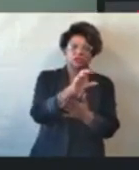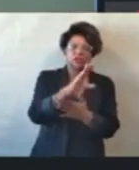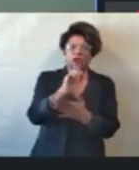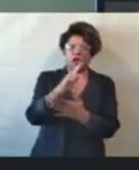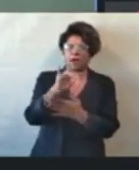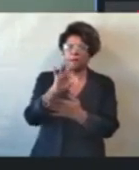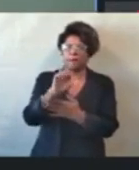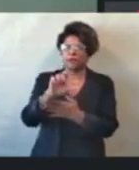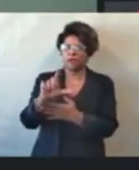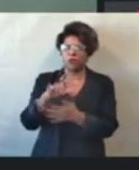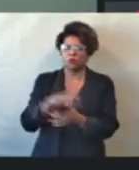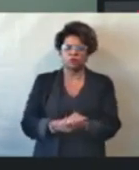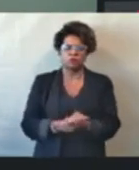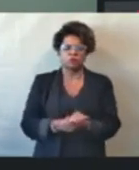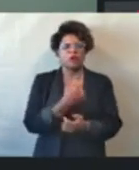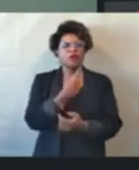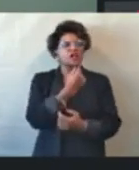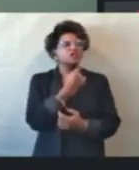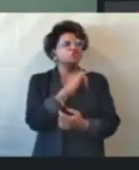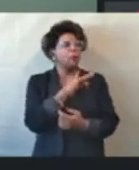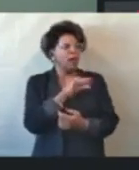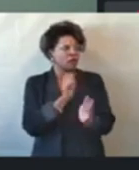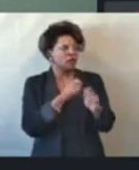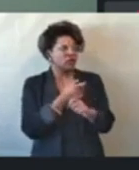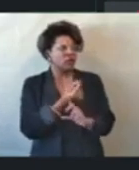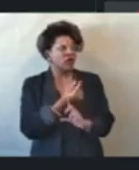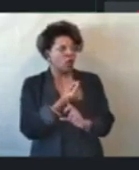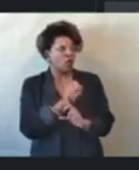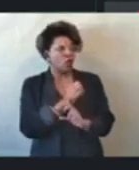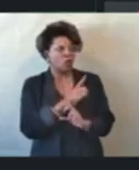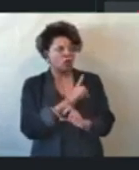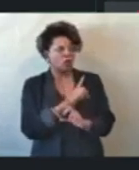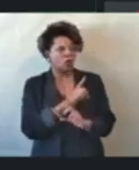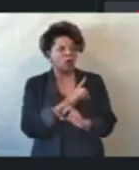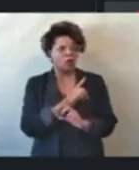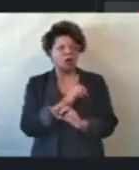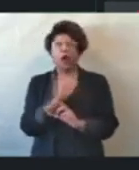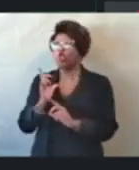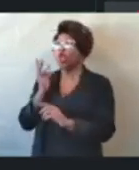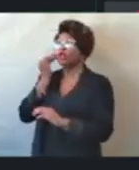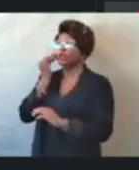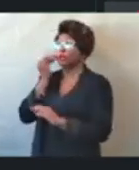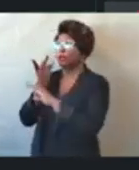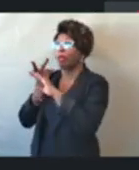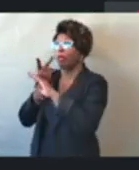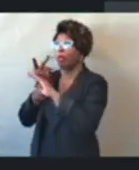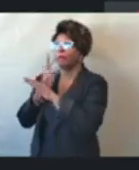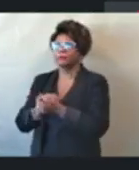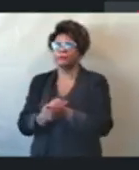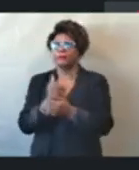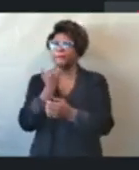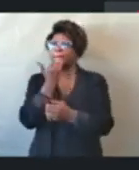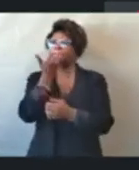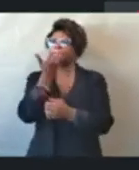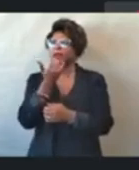Gilberto, você conseguiu o valor, não? Ok, e aí, por fim, então, Bruno, essas planilhas... Perdão, seu Gilberto, eu te